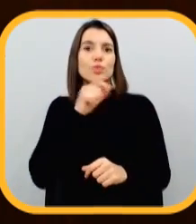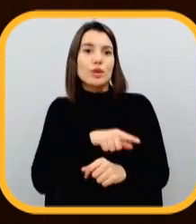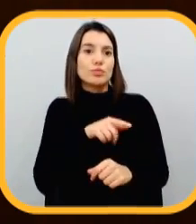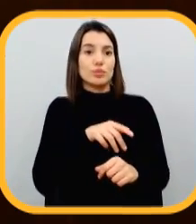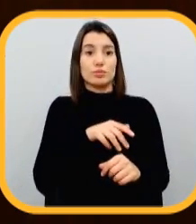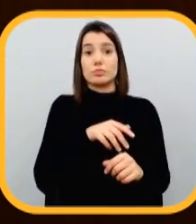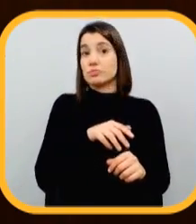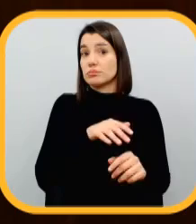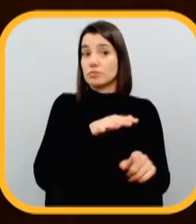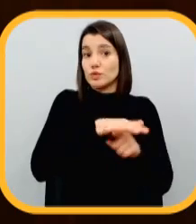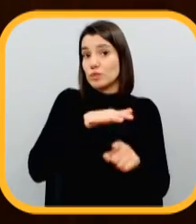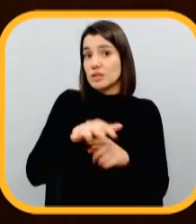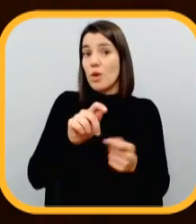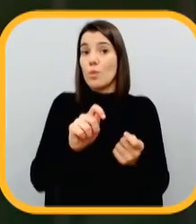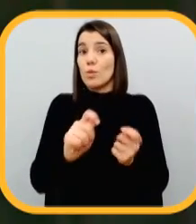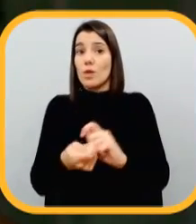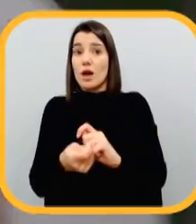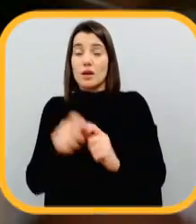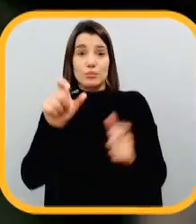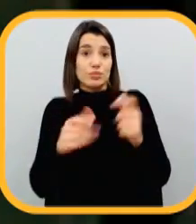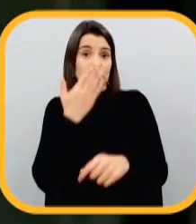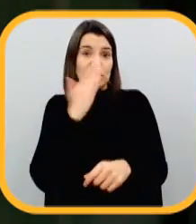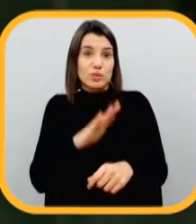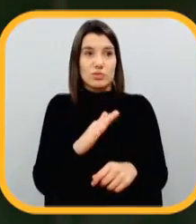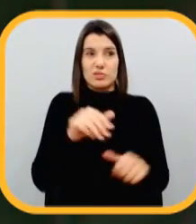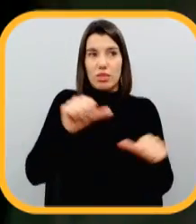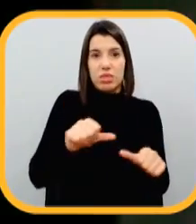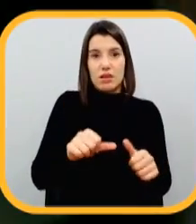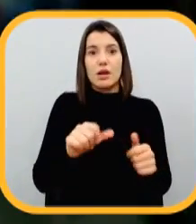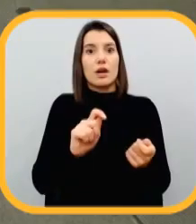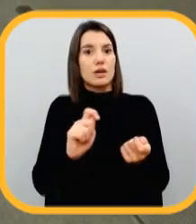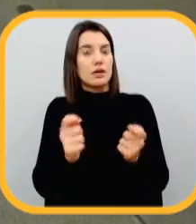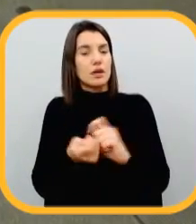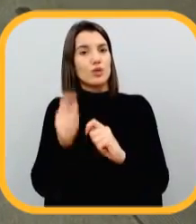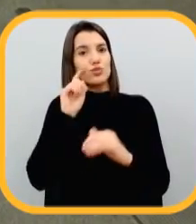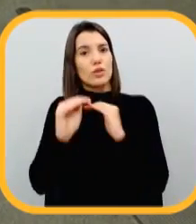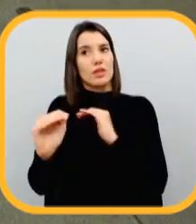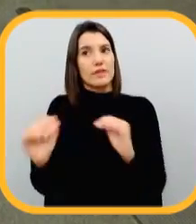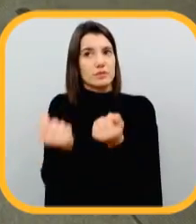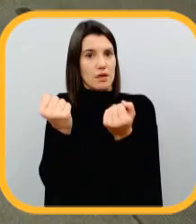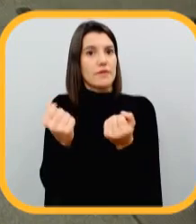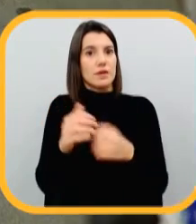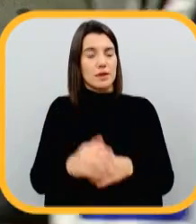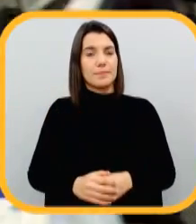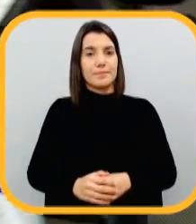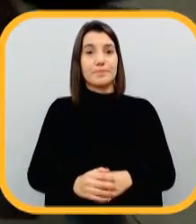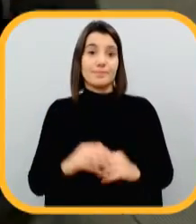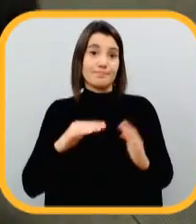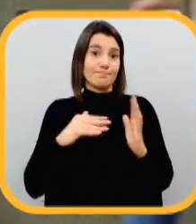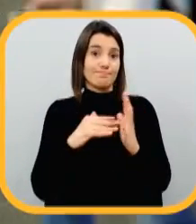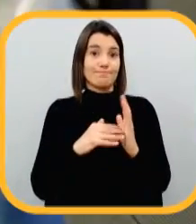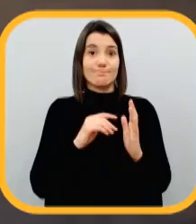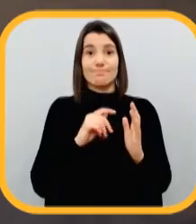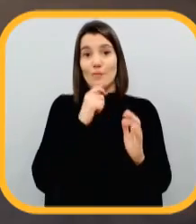conseguimos mobilizar ou transformar comportamentos menos sustentáveis em comportamentos mais sustentáveis. De acordo com o Código